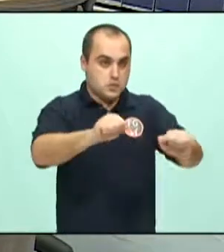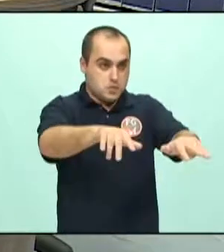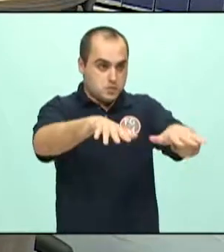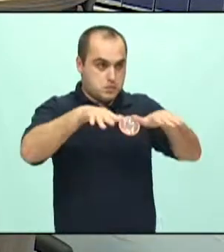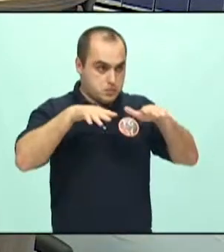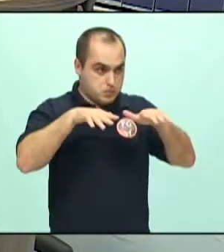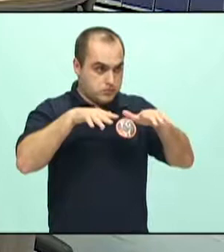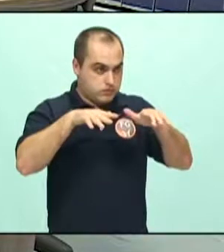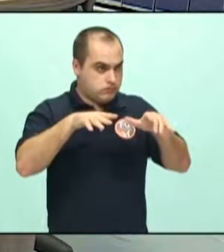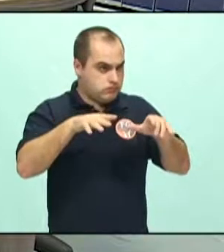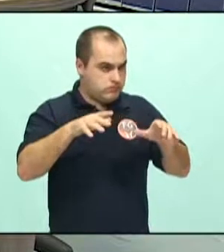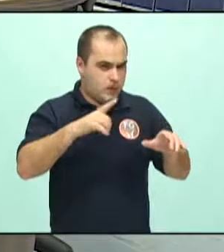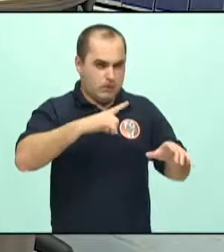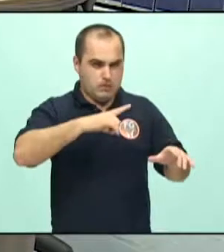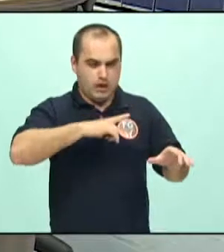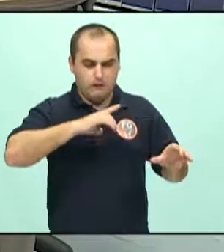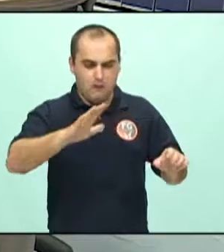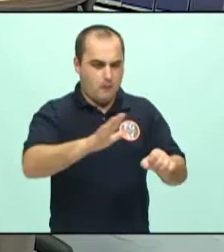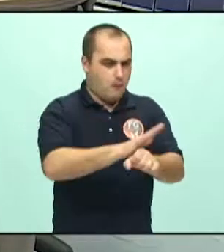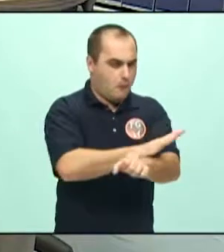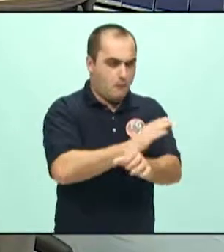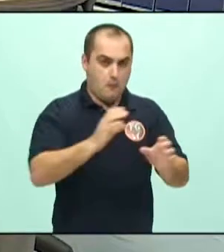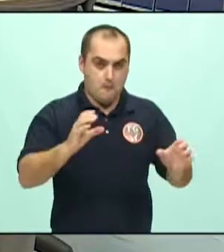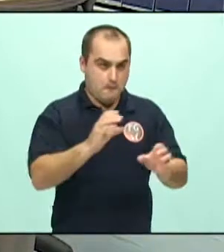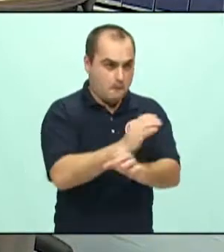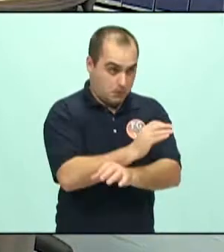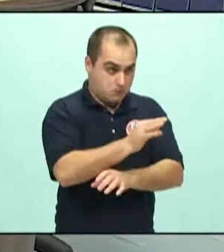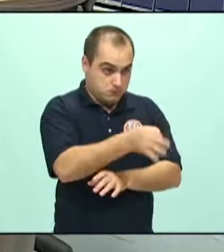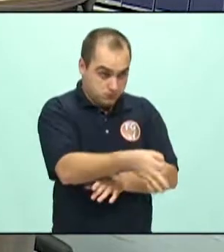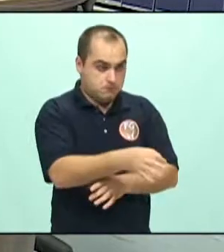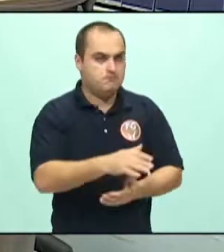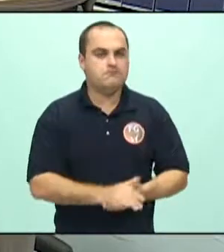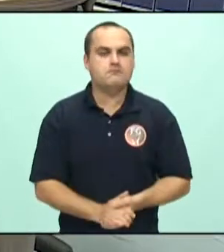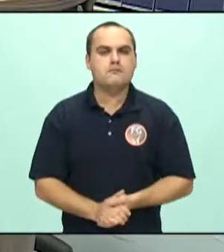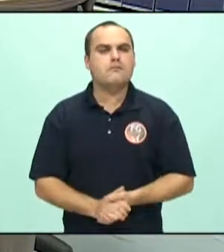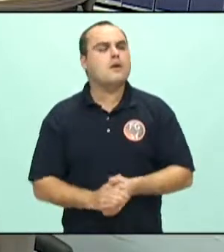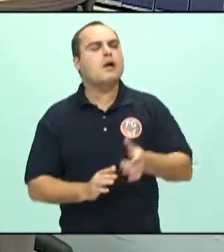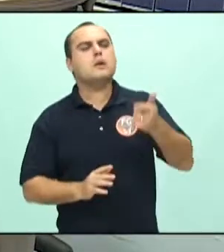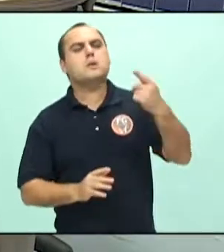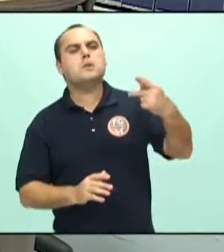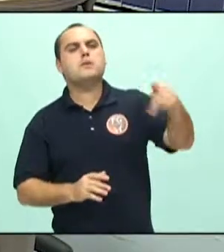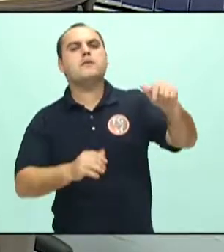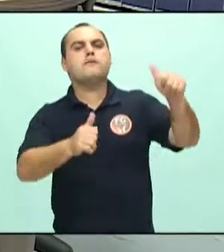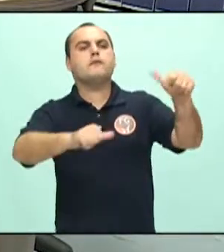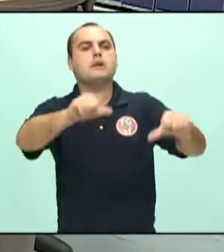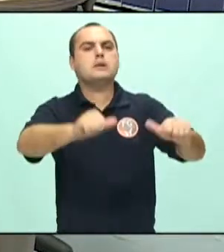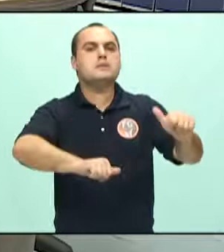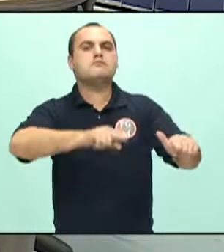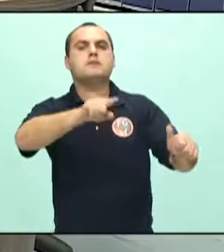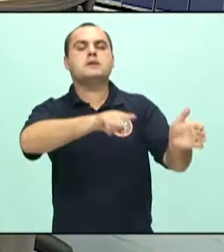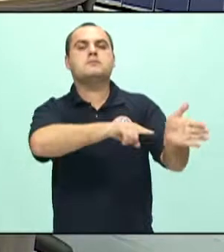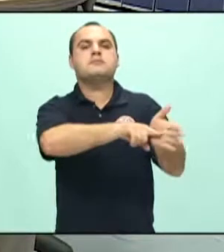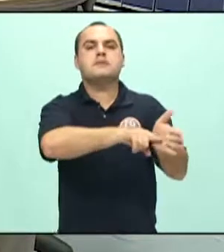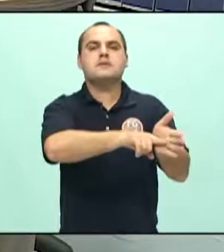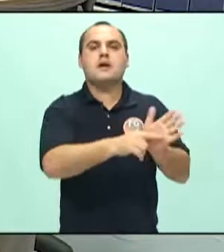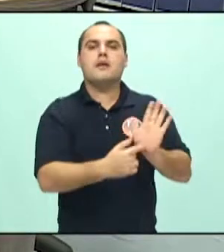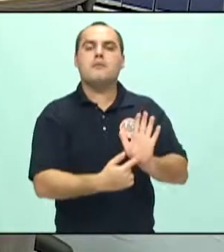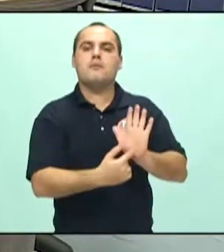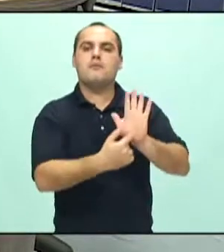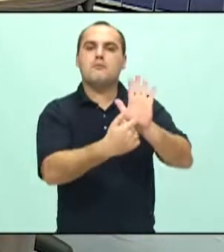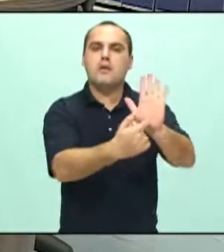vocês avaliam essa primeira recepção do público com relação a esse documentário que apresenta a história